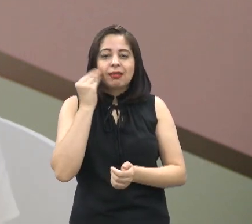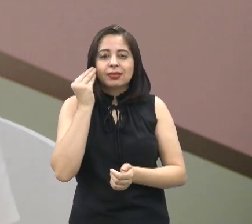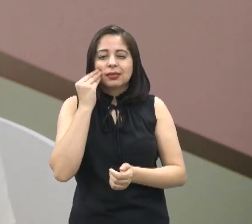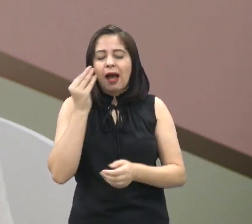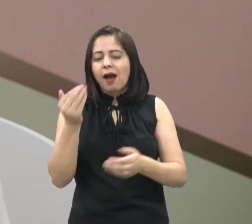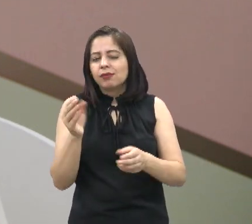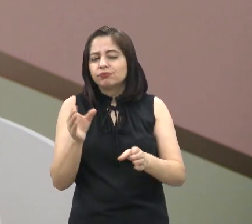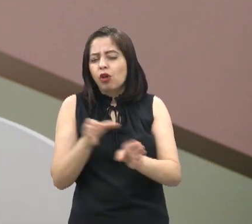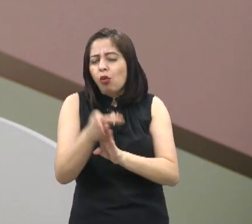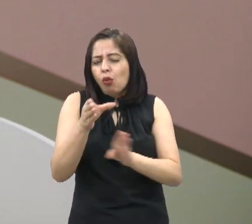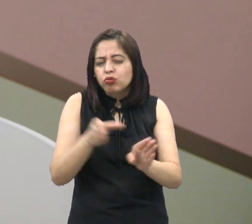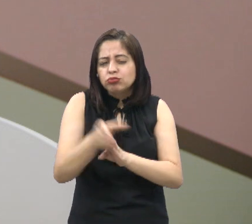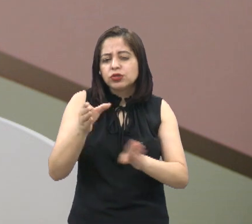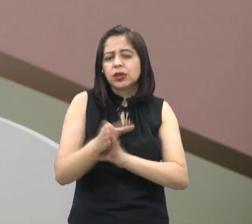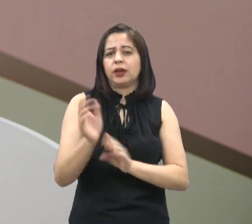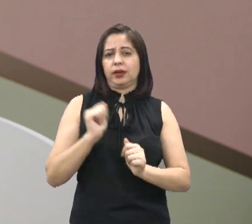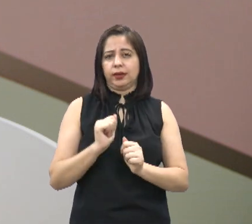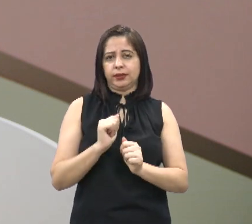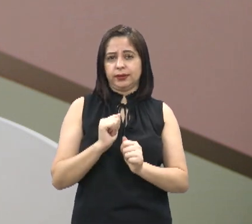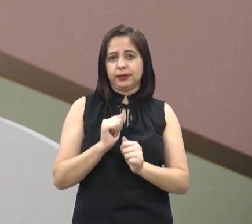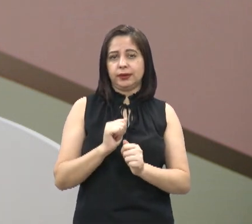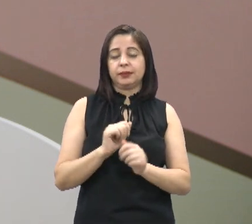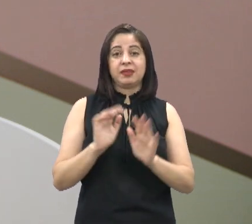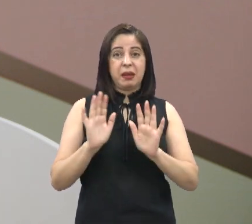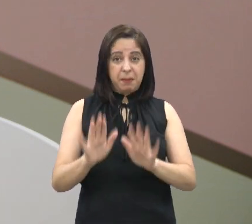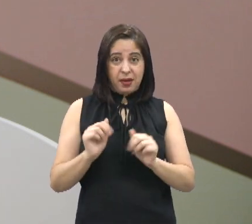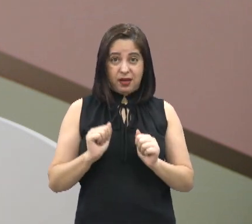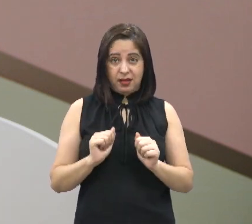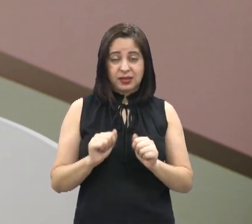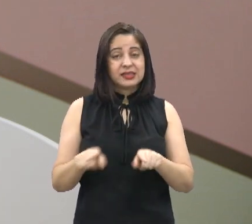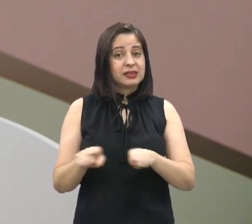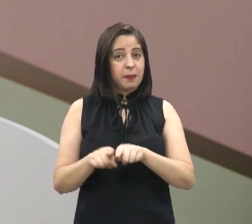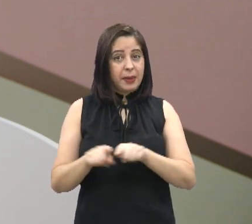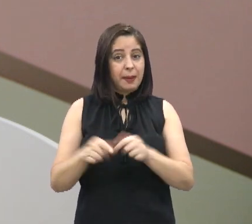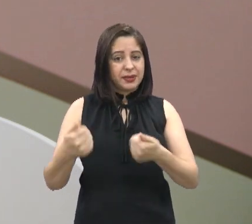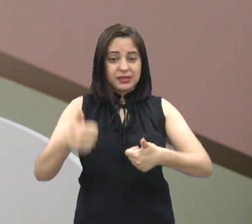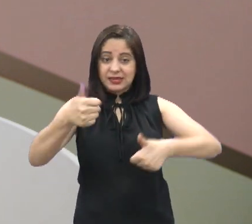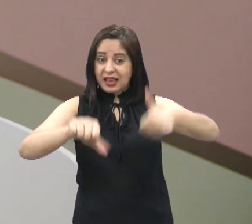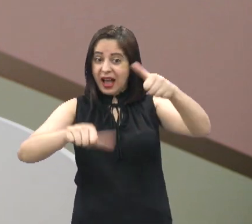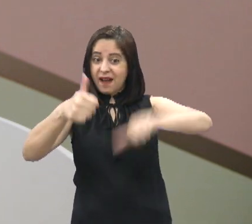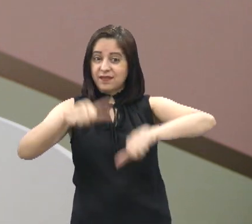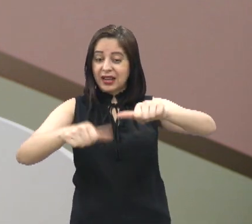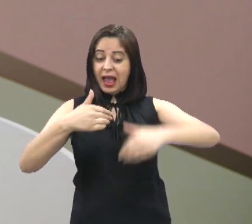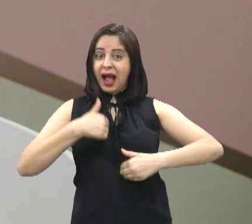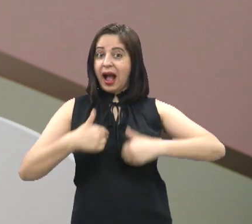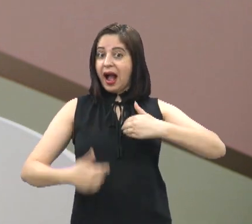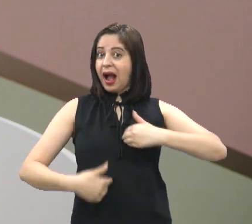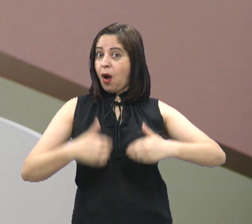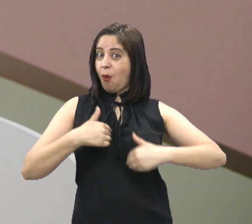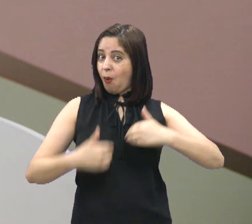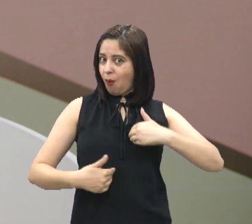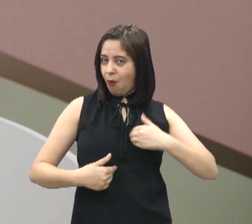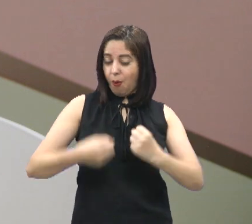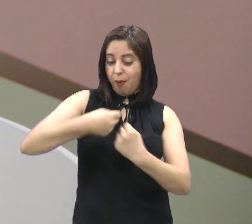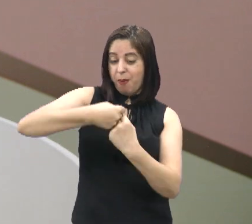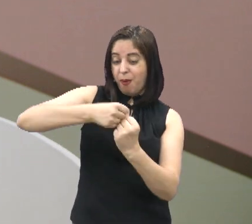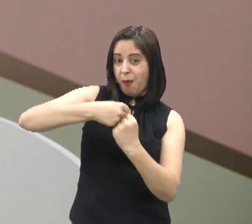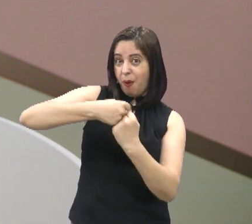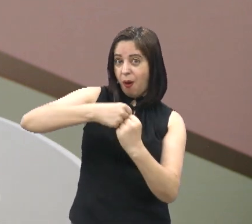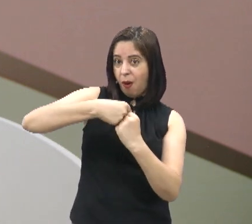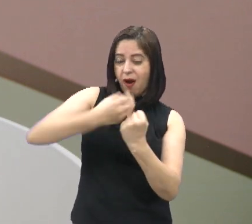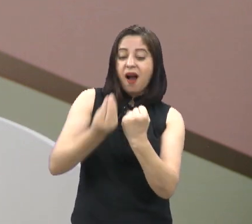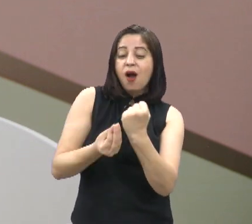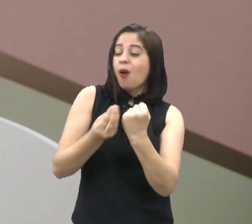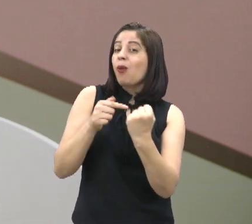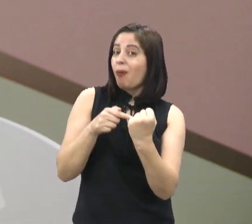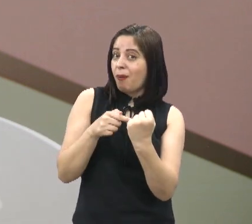possa persistir no exercício. Uhum. Mas, além disso, tem que avaliar as condições também da parte articular desse paciente, né?